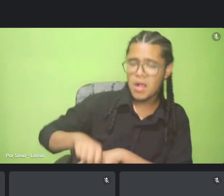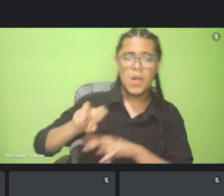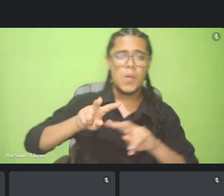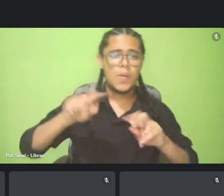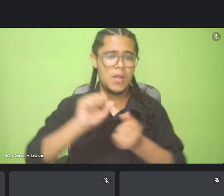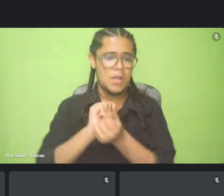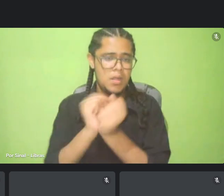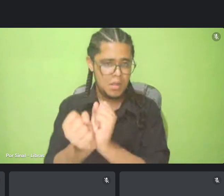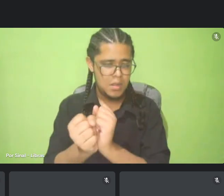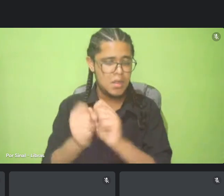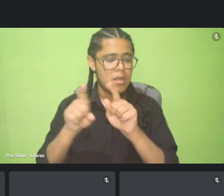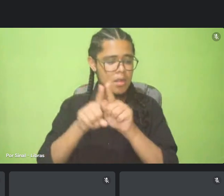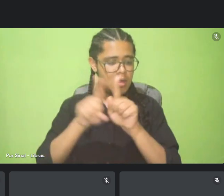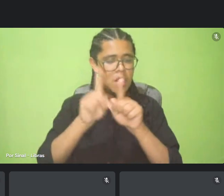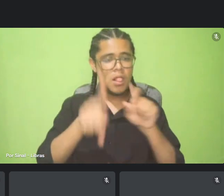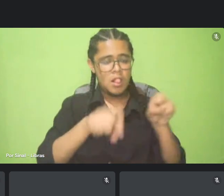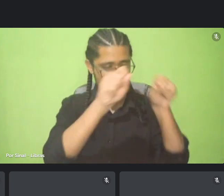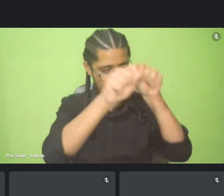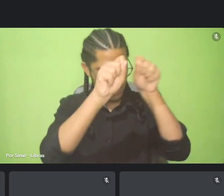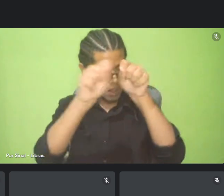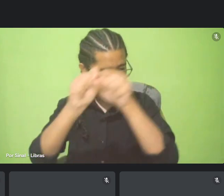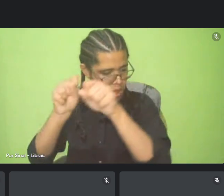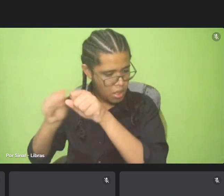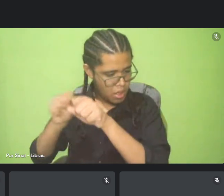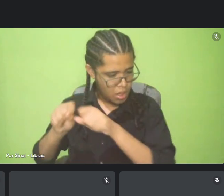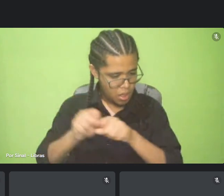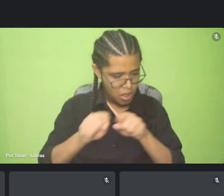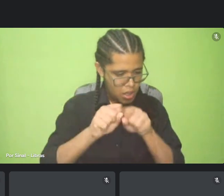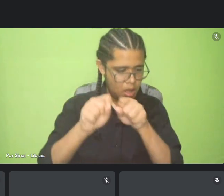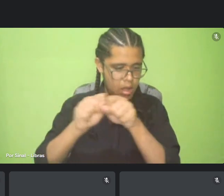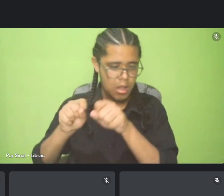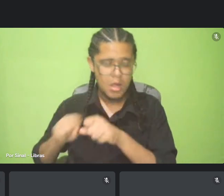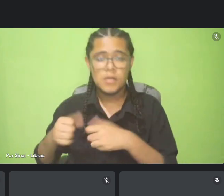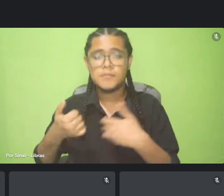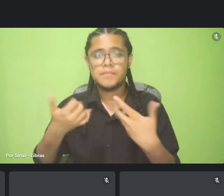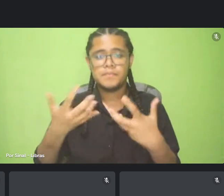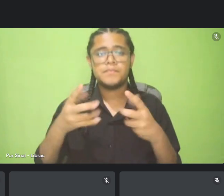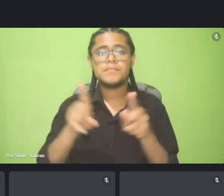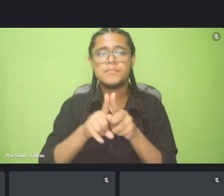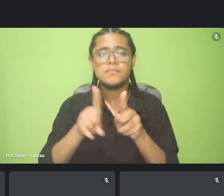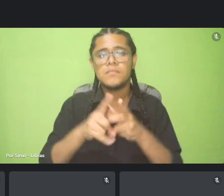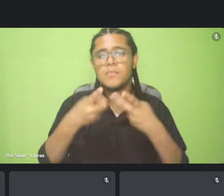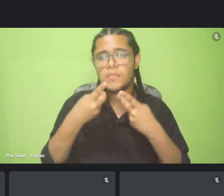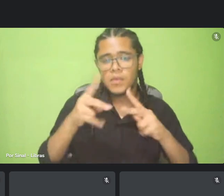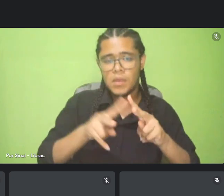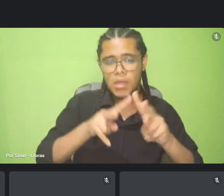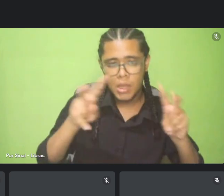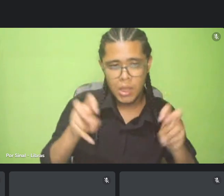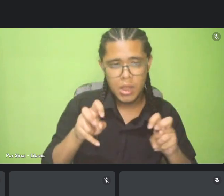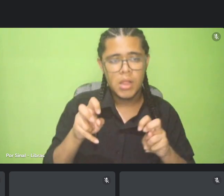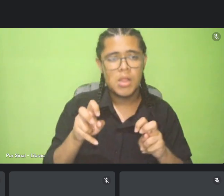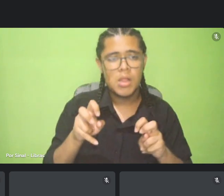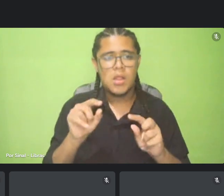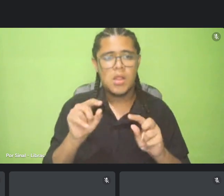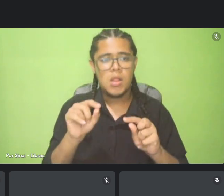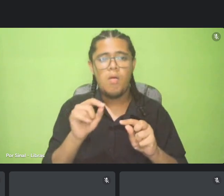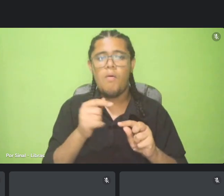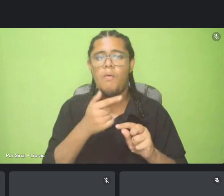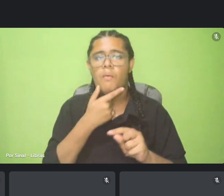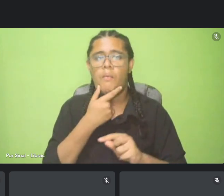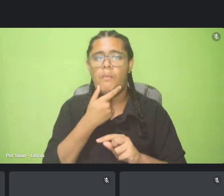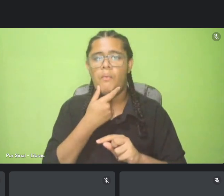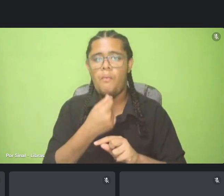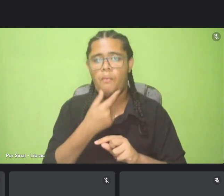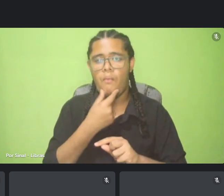O genocídio e racista bolsovírus. Falando do quilombola nosso irmão. Ele pesava sete arrobas.